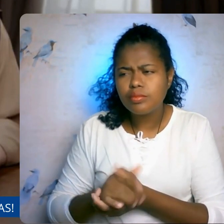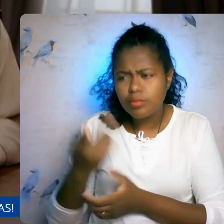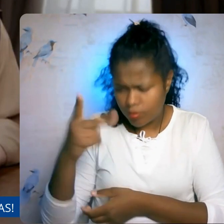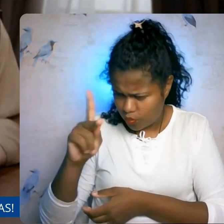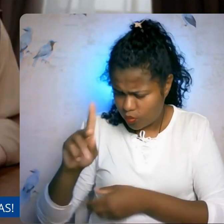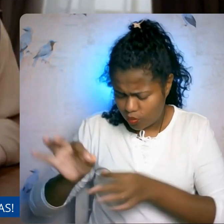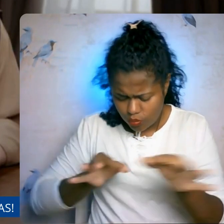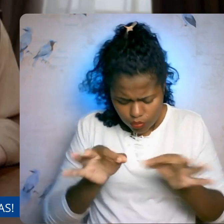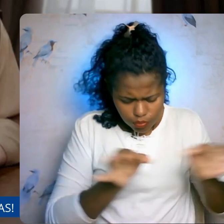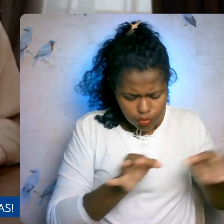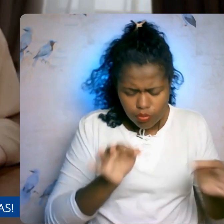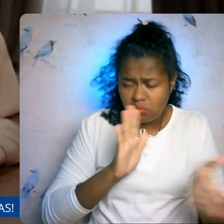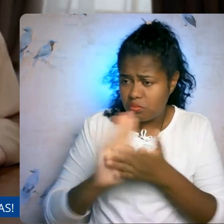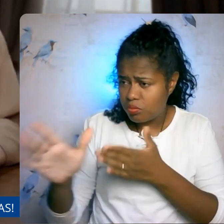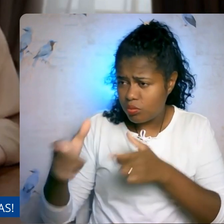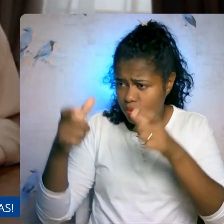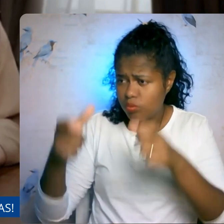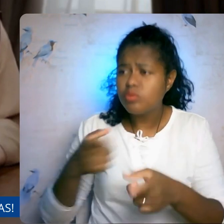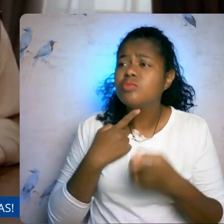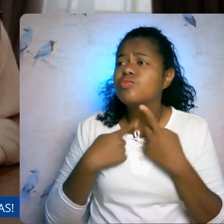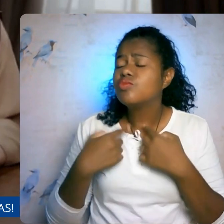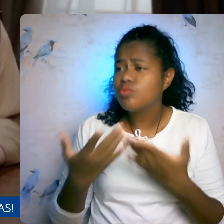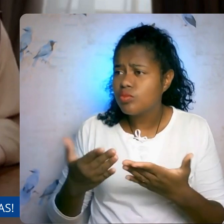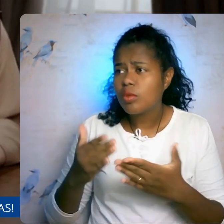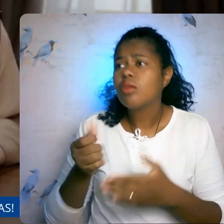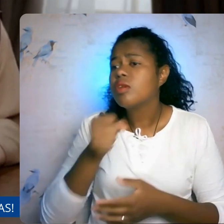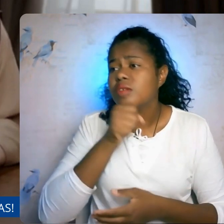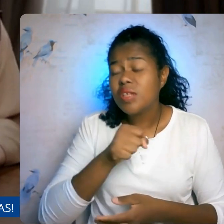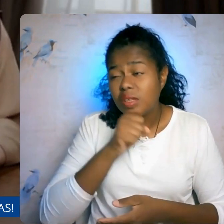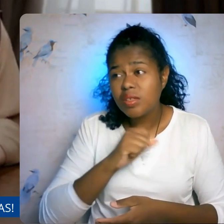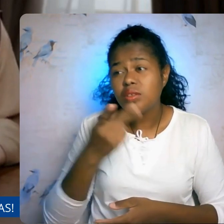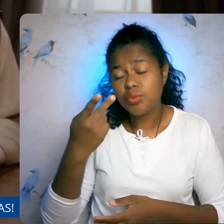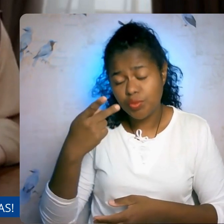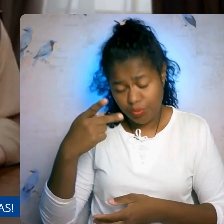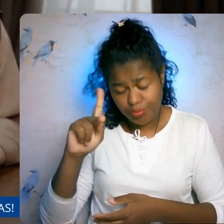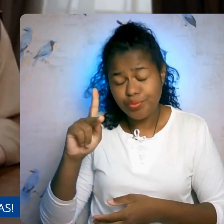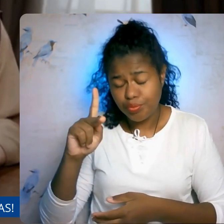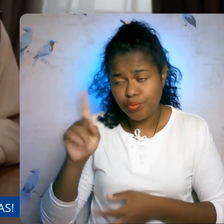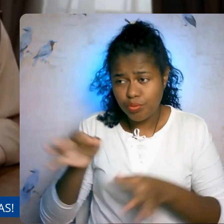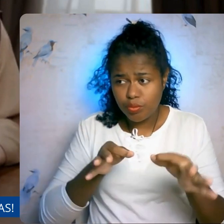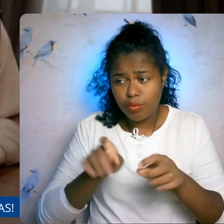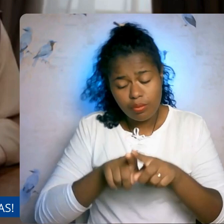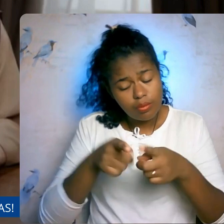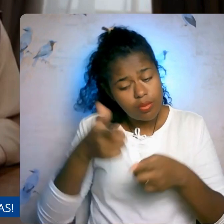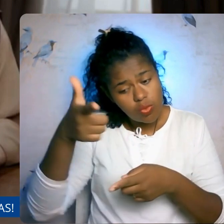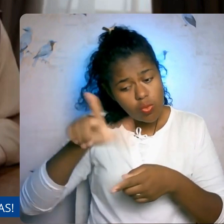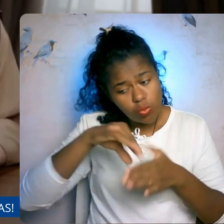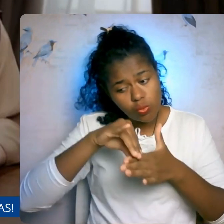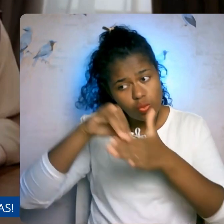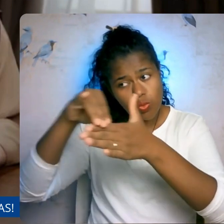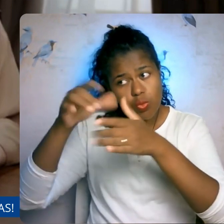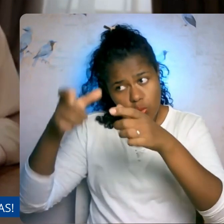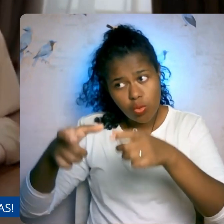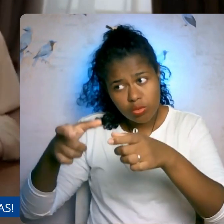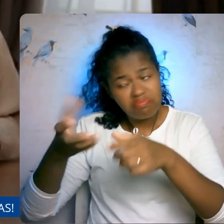querias. Quando fores velho, estenderás as mãos e o outro te cingirá e te levará para onde não queres ir.